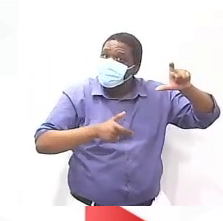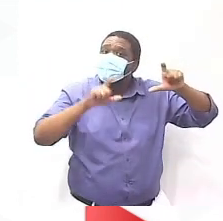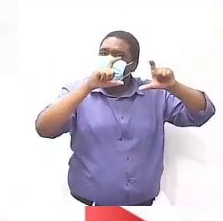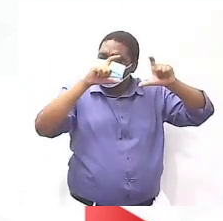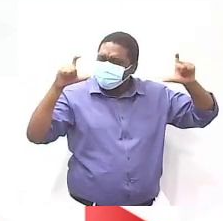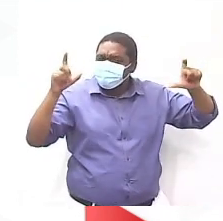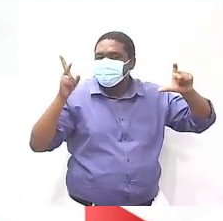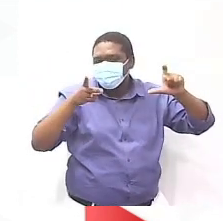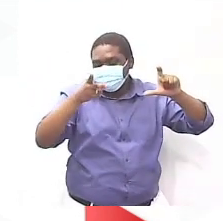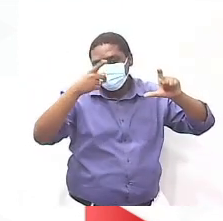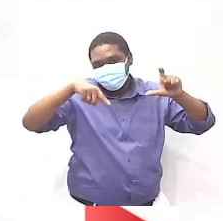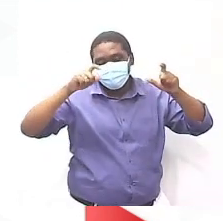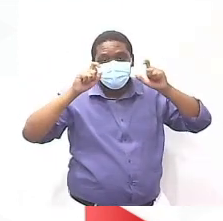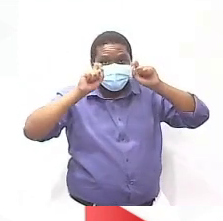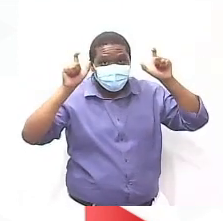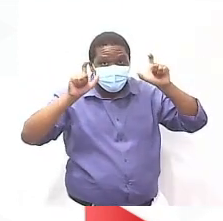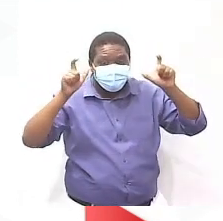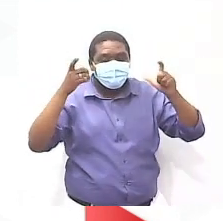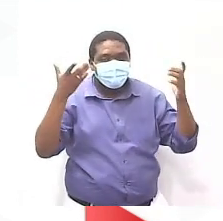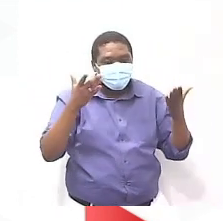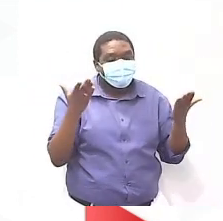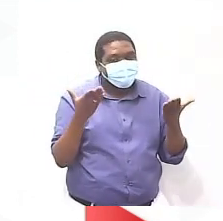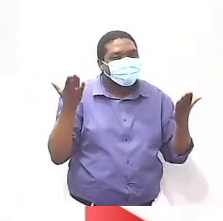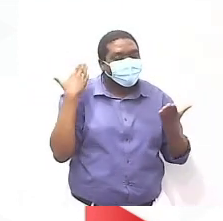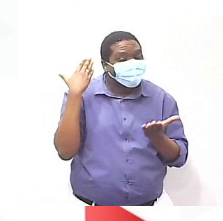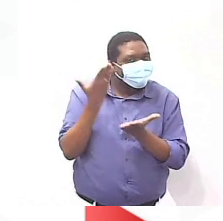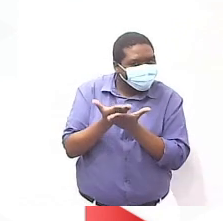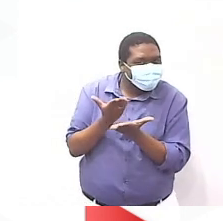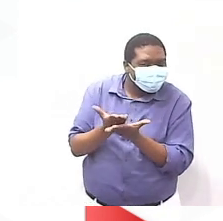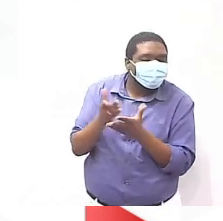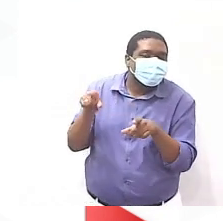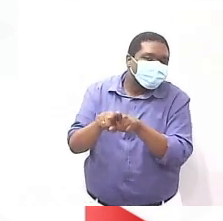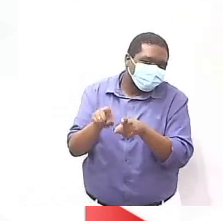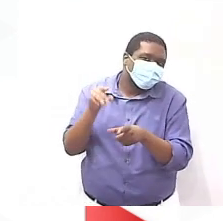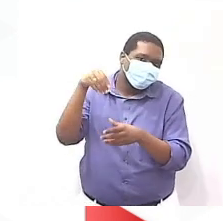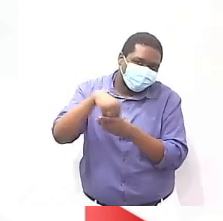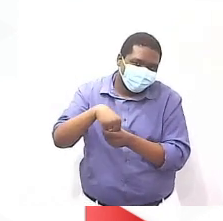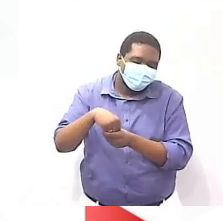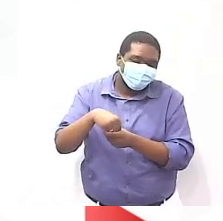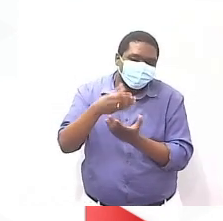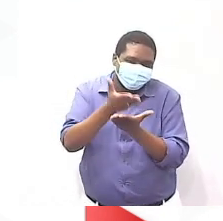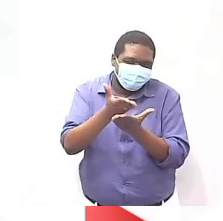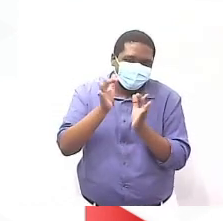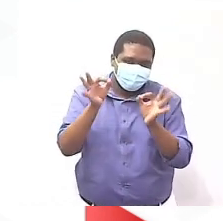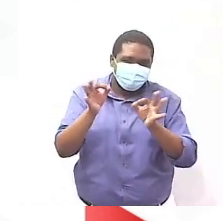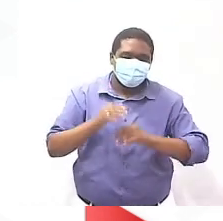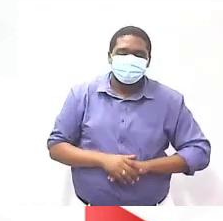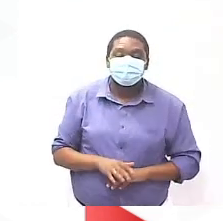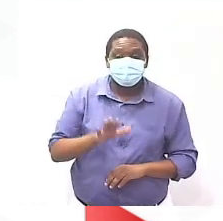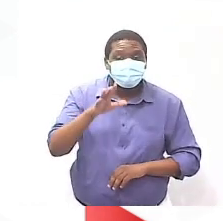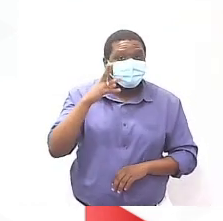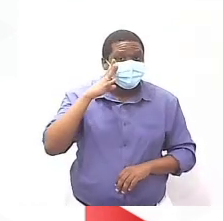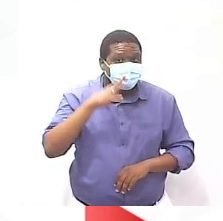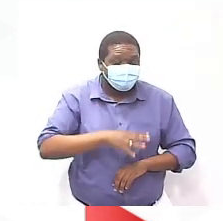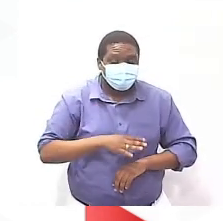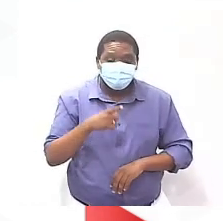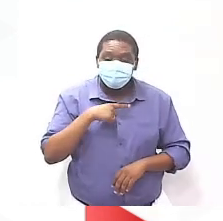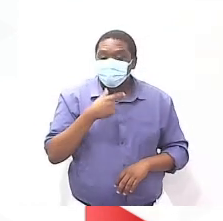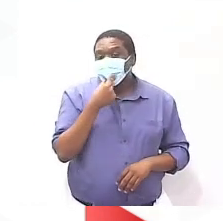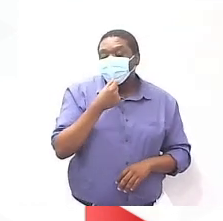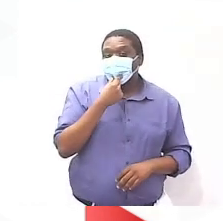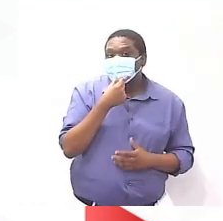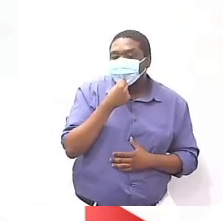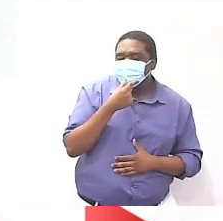que eu sempre chamo a atenção na nossa videoaula passada, também fez parte da aula, tá bom? Preste atenção, tem um garotão